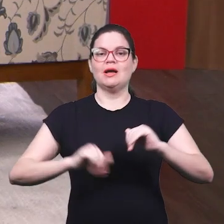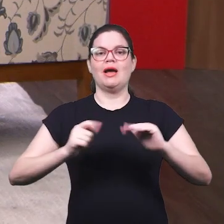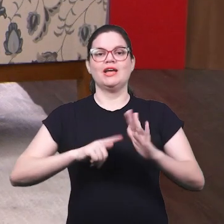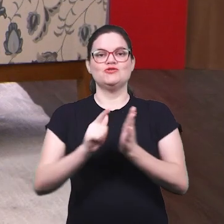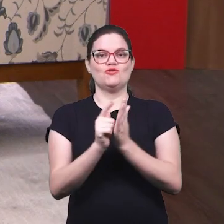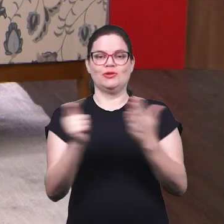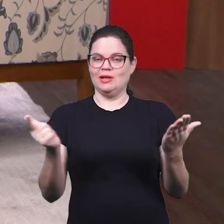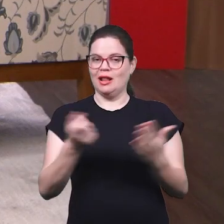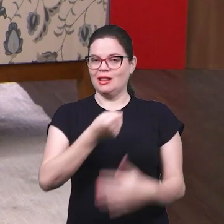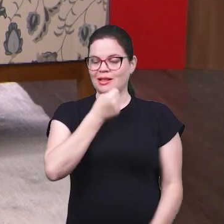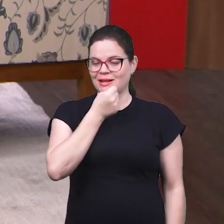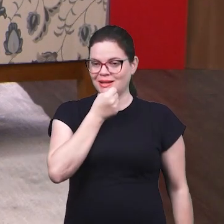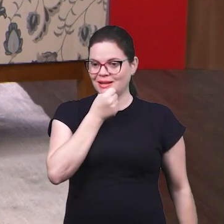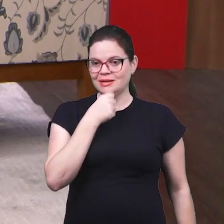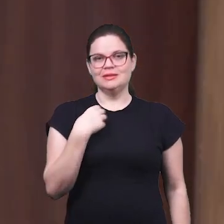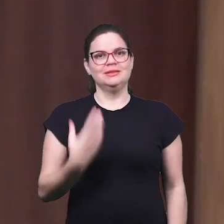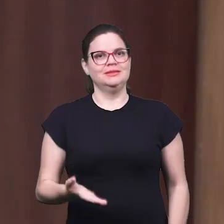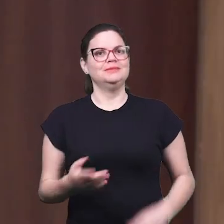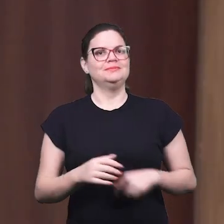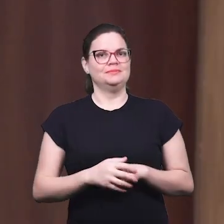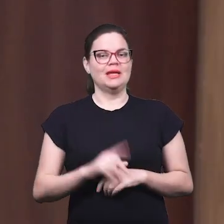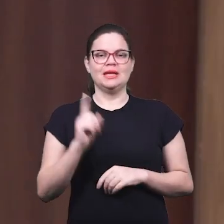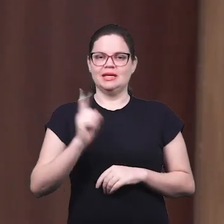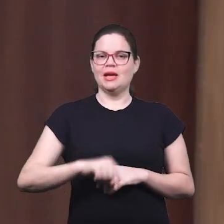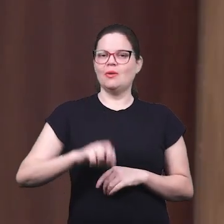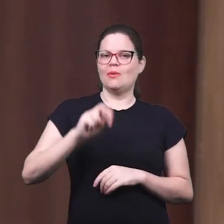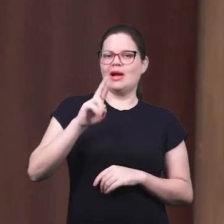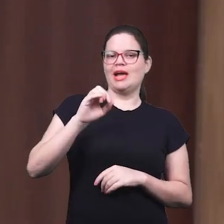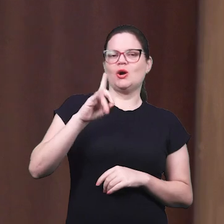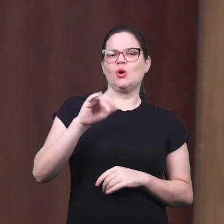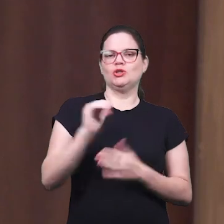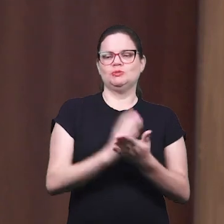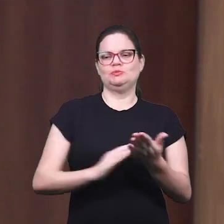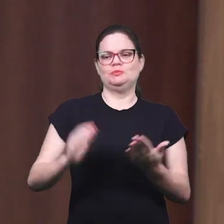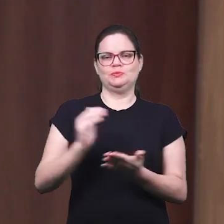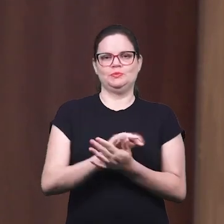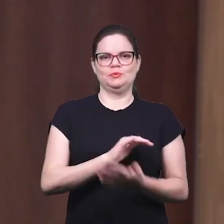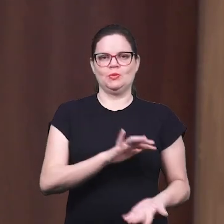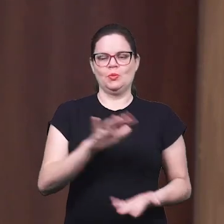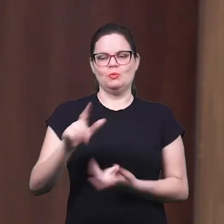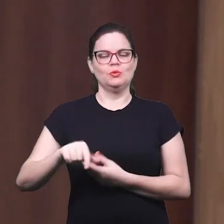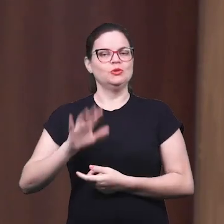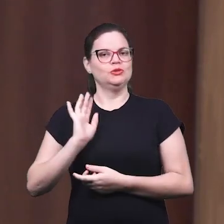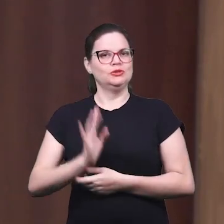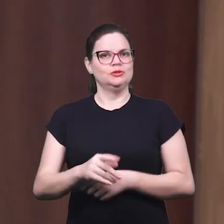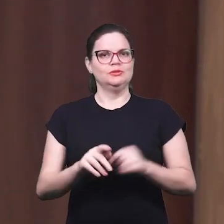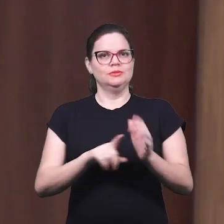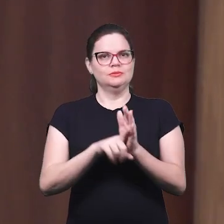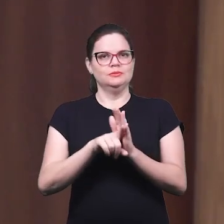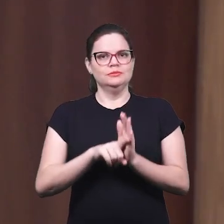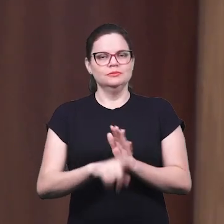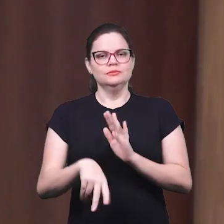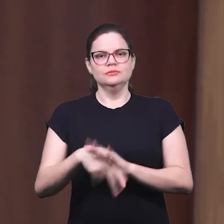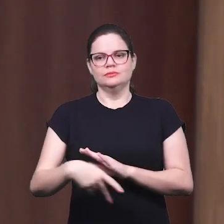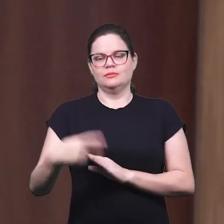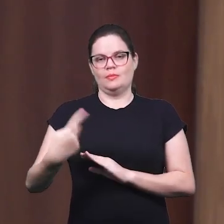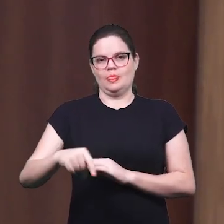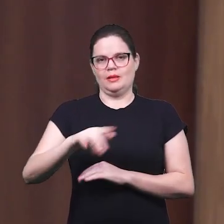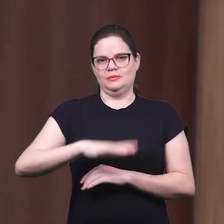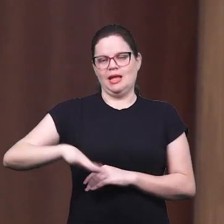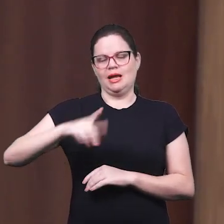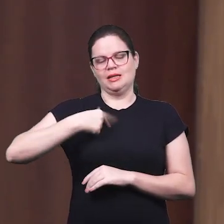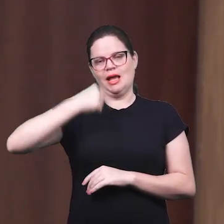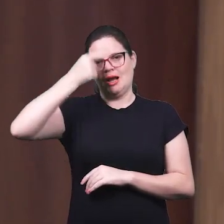numa profissão só. E é o recorde mundial, de acordo com pesquisa feita pela Academia Brasileira de